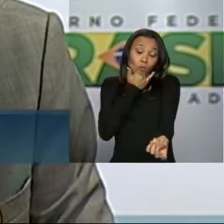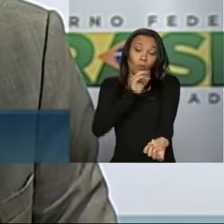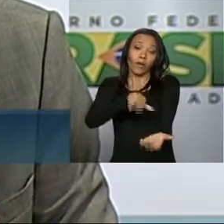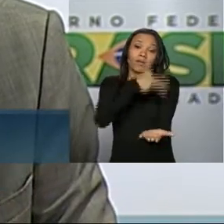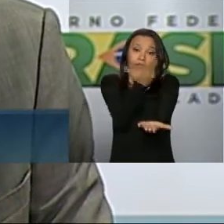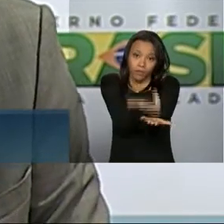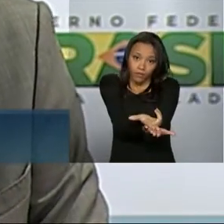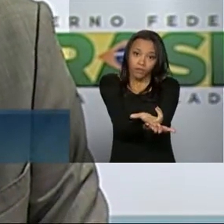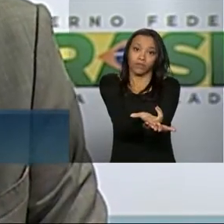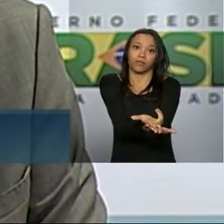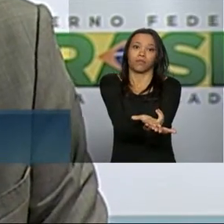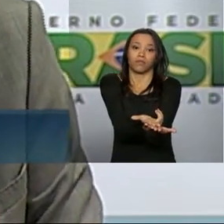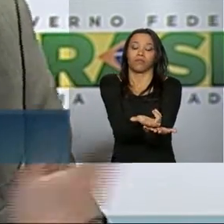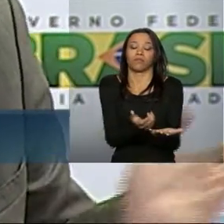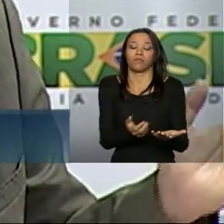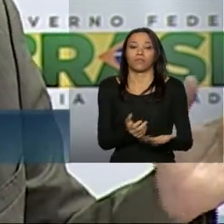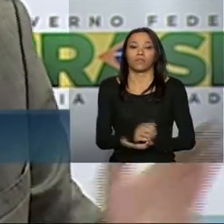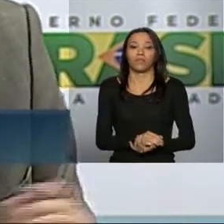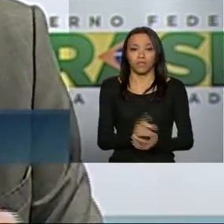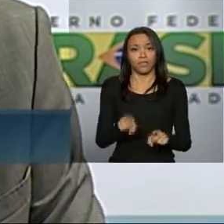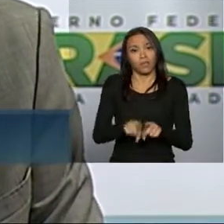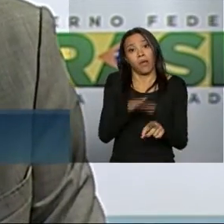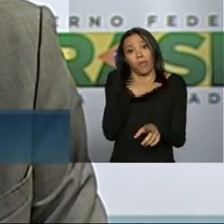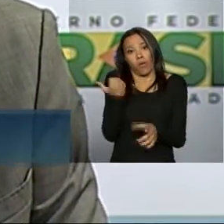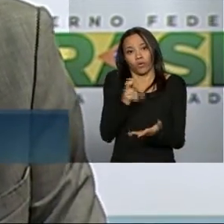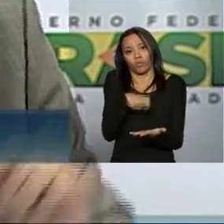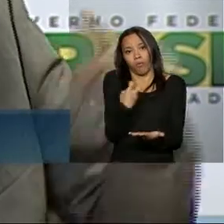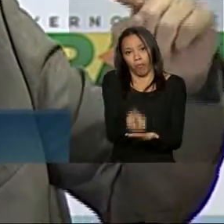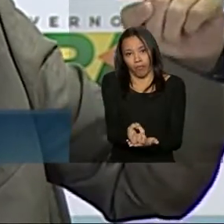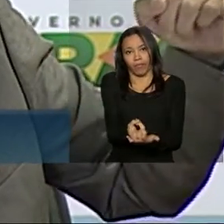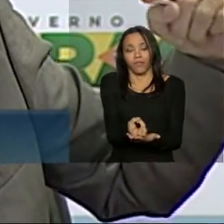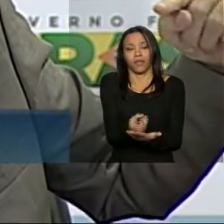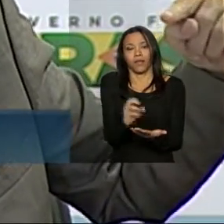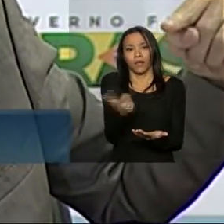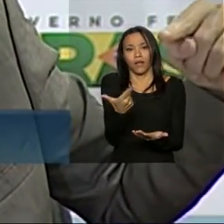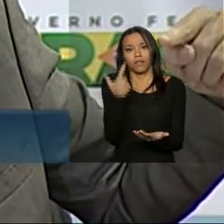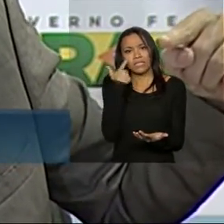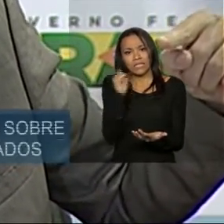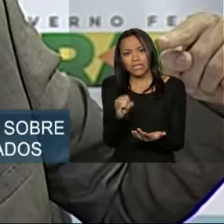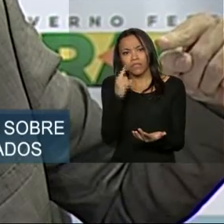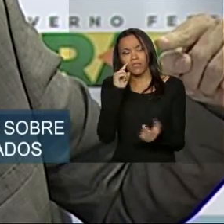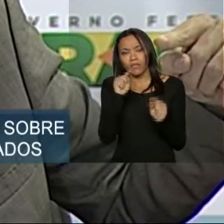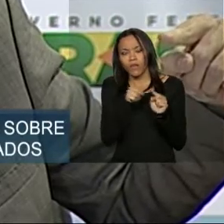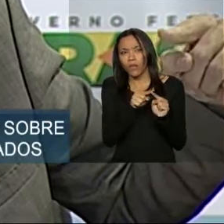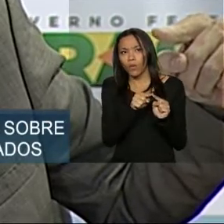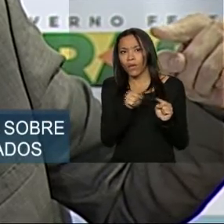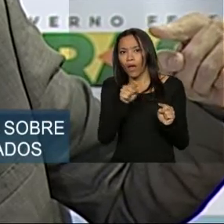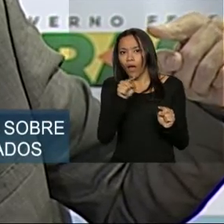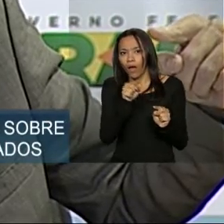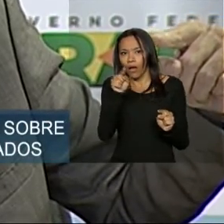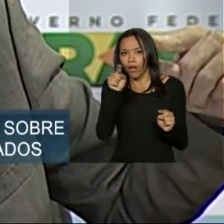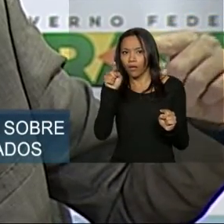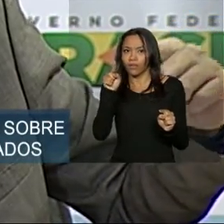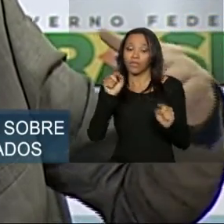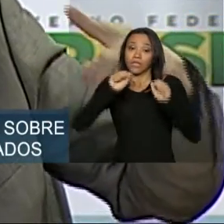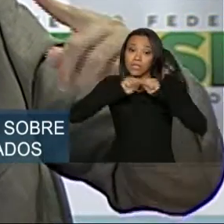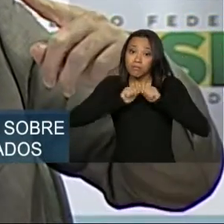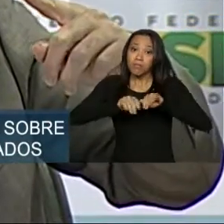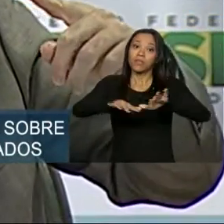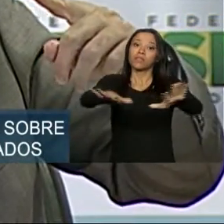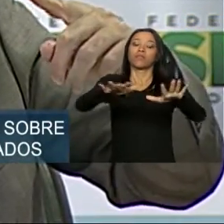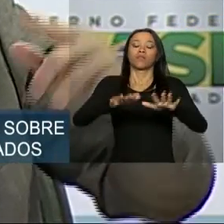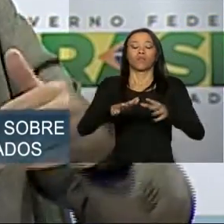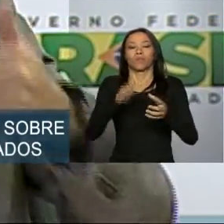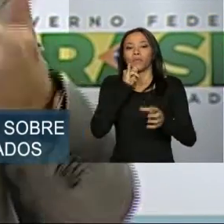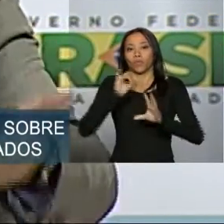desculpa. É... Claramente, e a mortalidade, claramente, se você colocar o gráfico da expansão da atenção básica, da estratégia de saúde da